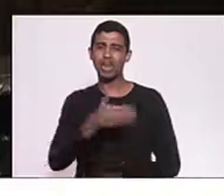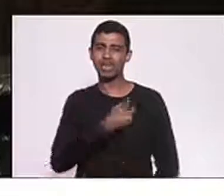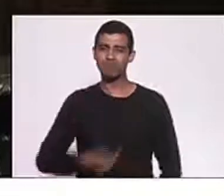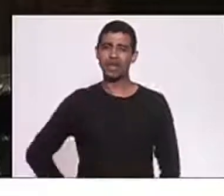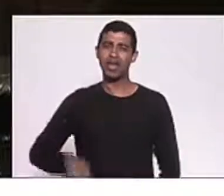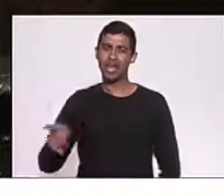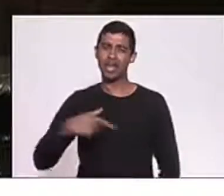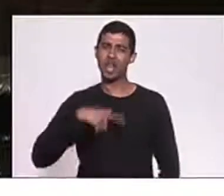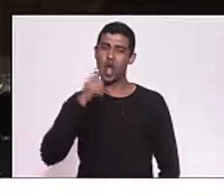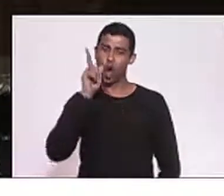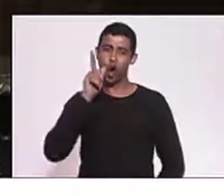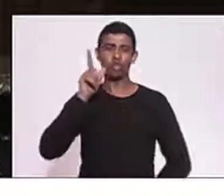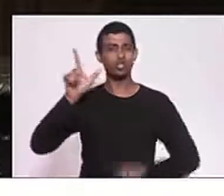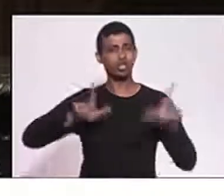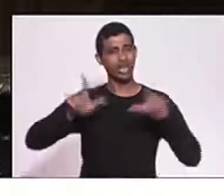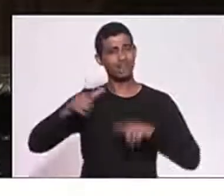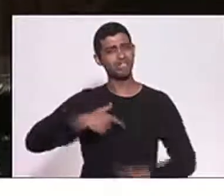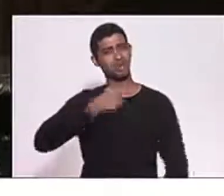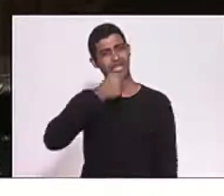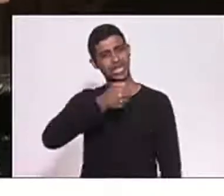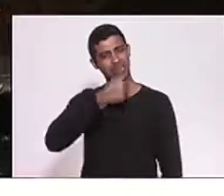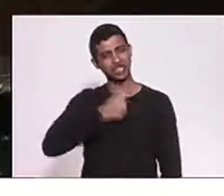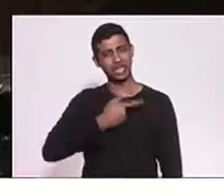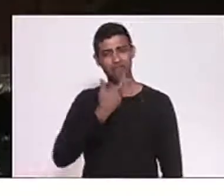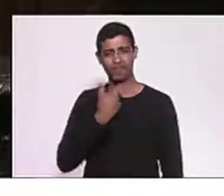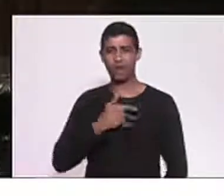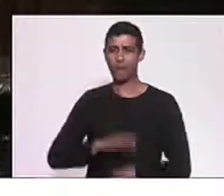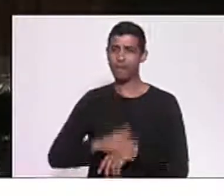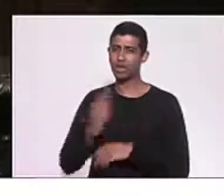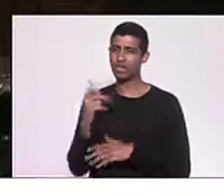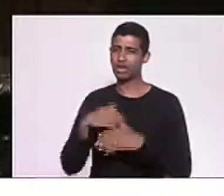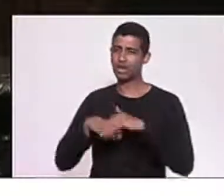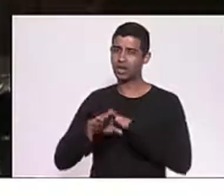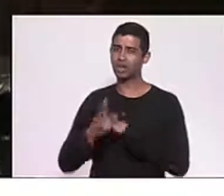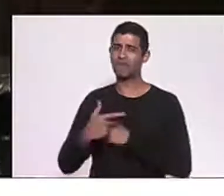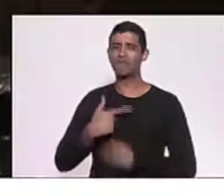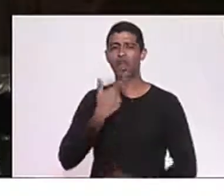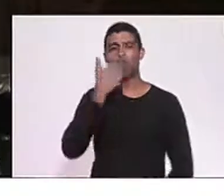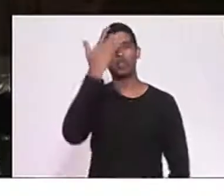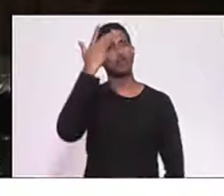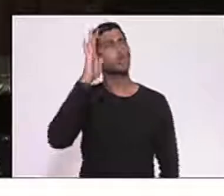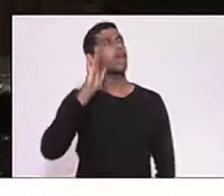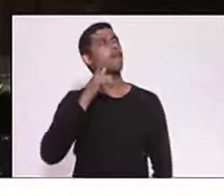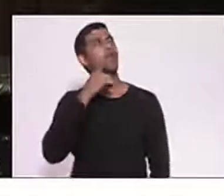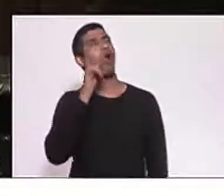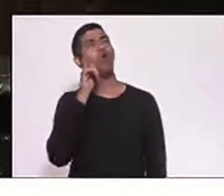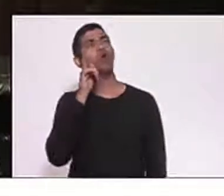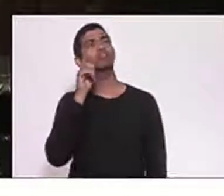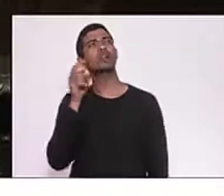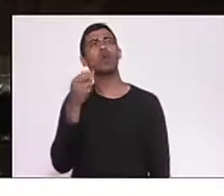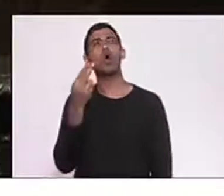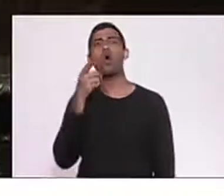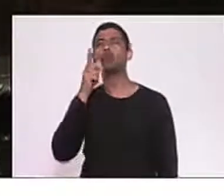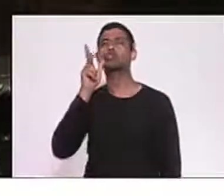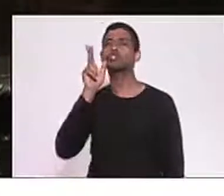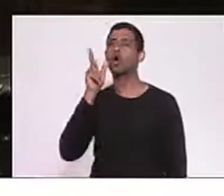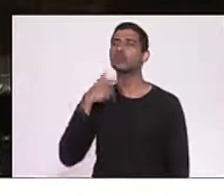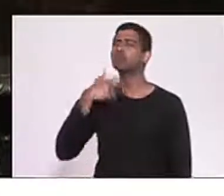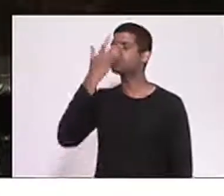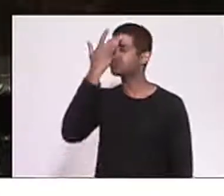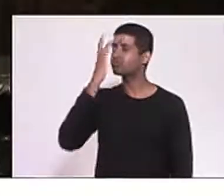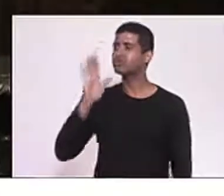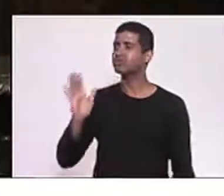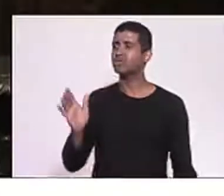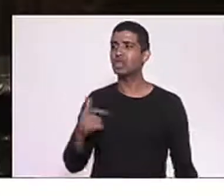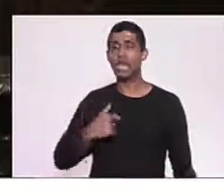uma entrevista ontem ao jornal dizendo que arquivou. Ele não, disse que nem lembra se foi ontem ou anteontem. Também